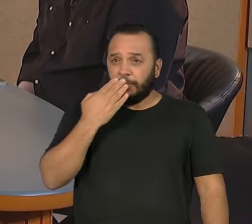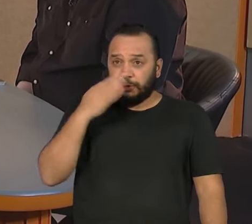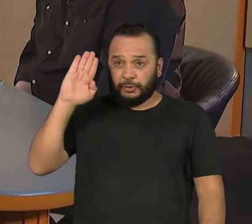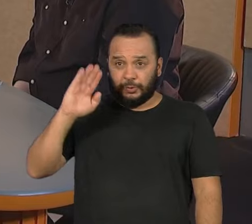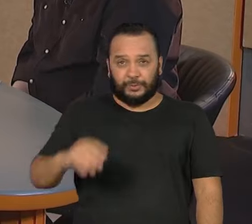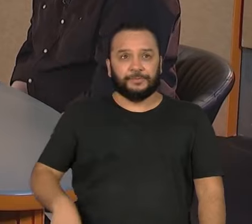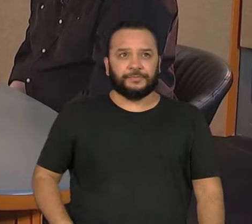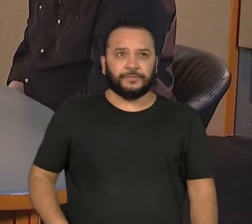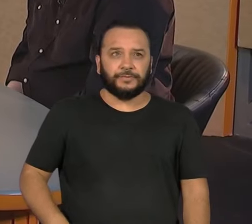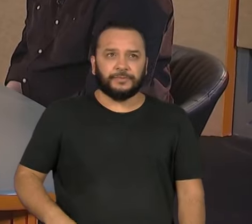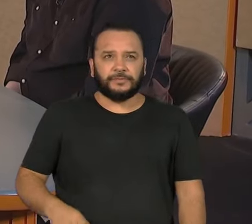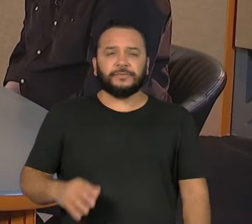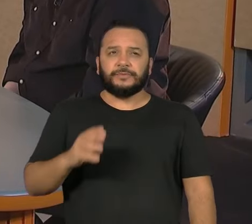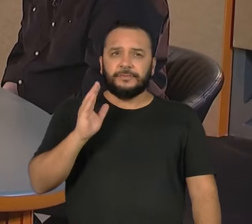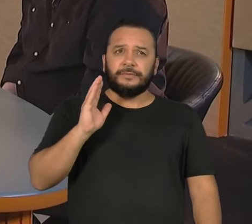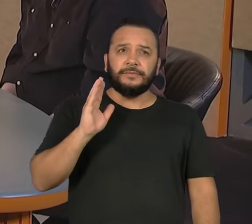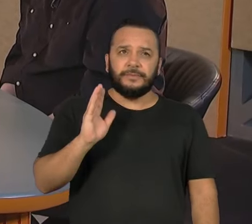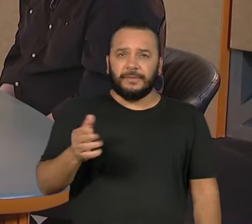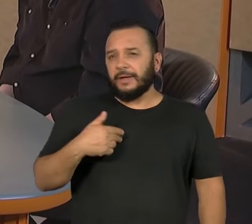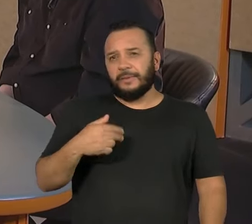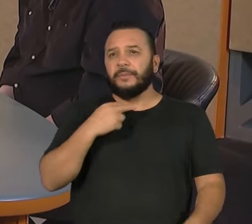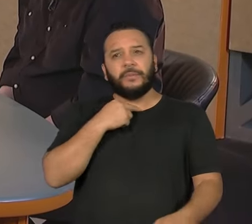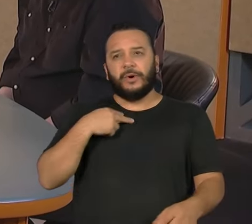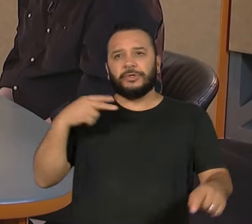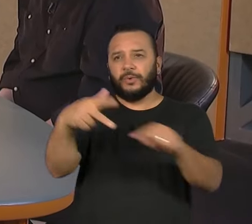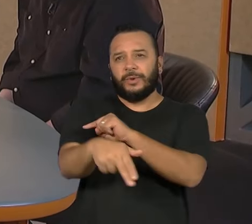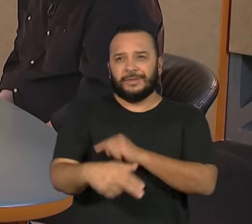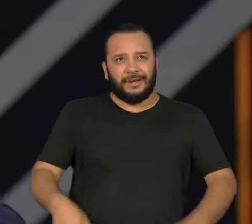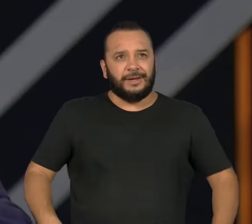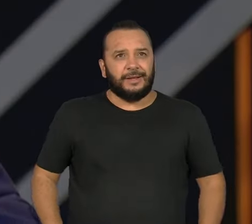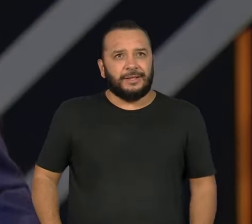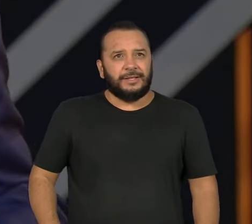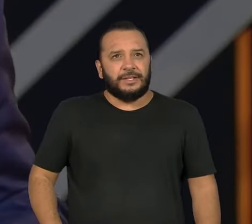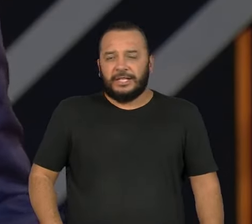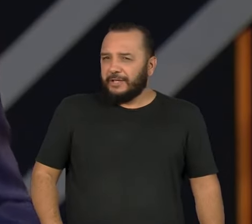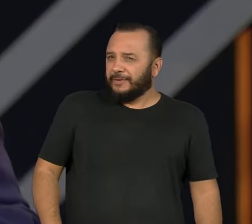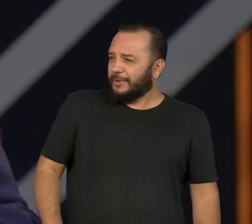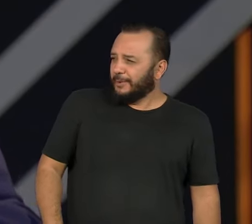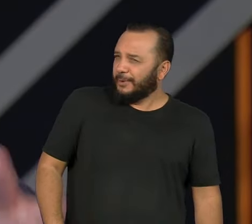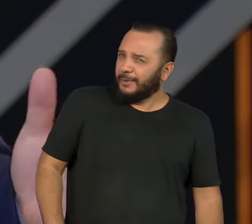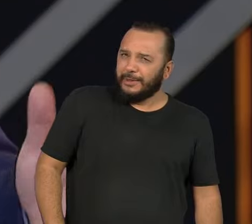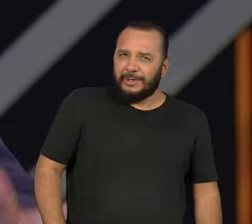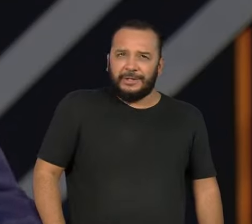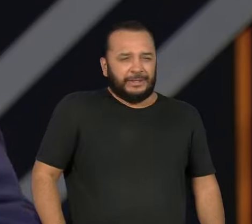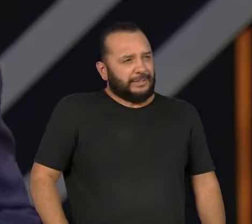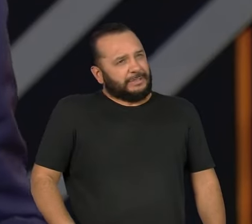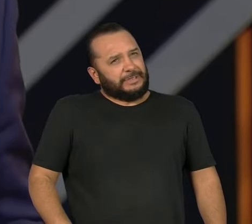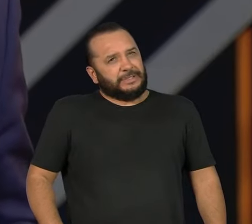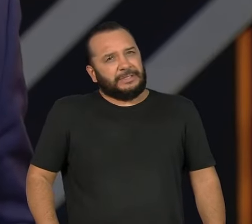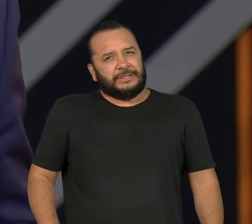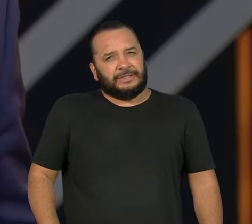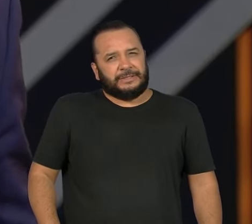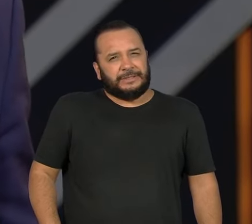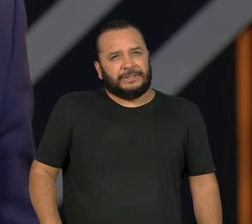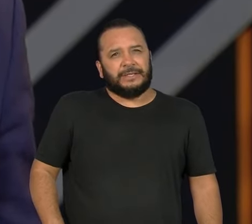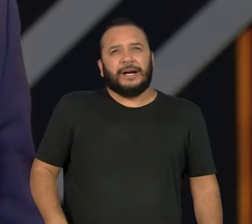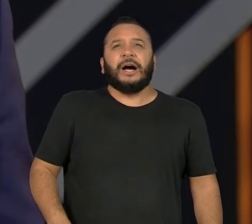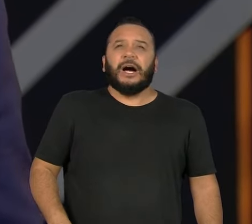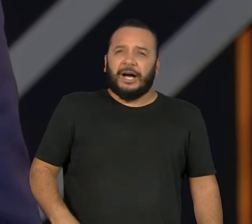e não se interrompe um speech, claro. Não se interrompe. Ele virou para trás com aquela cara de quem me interrompe, né?